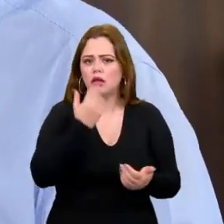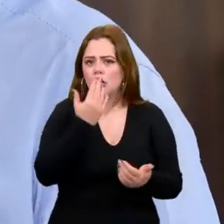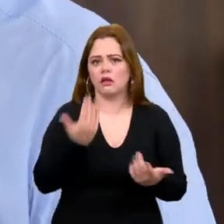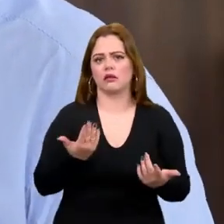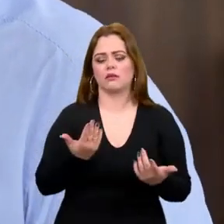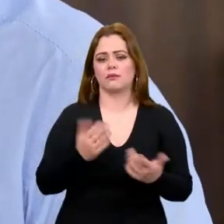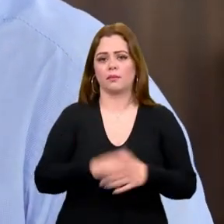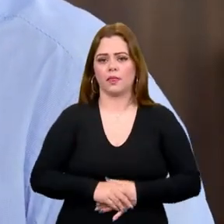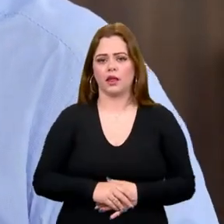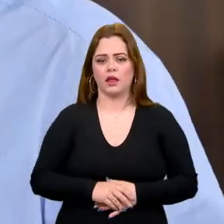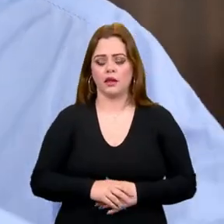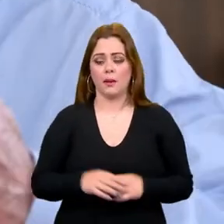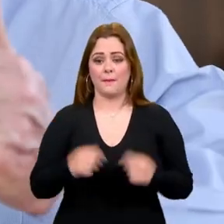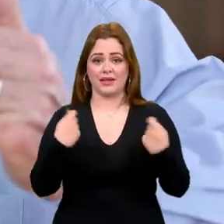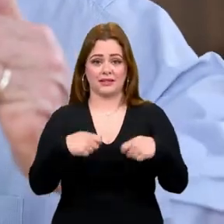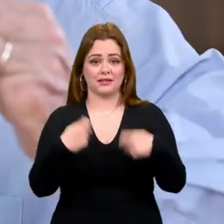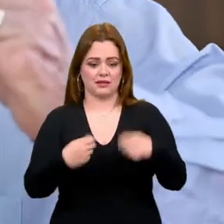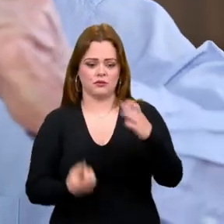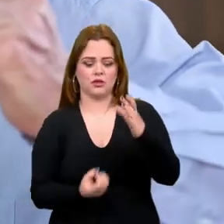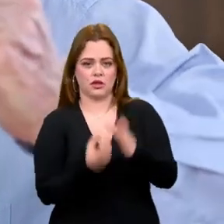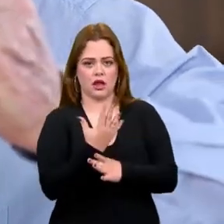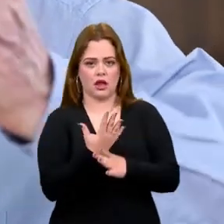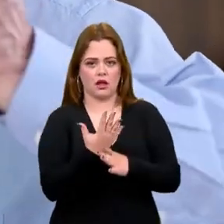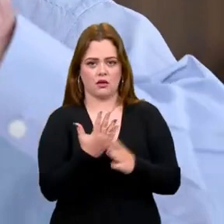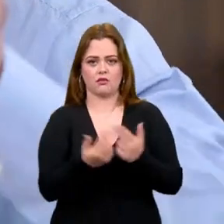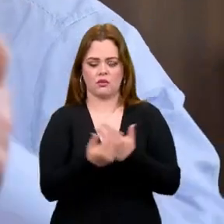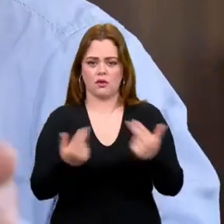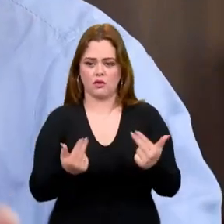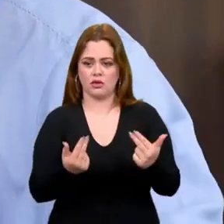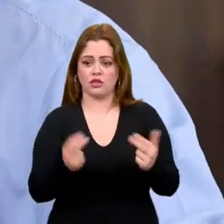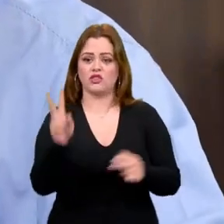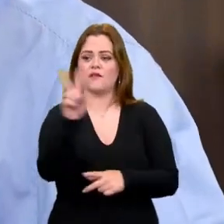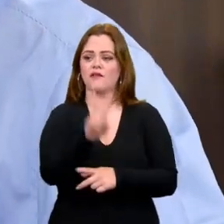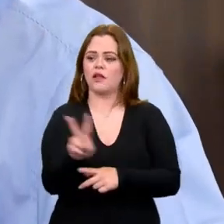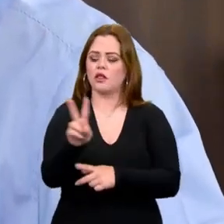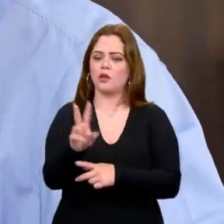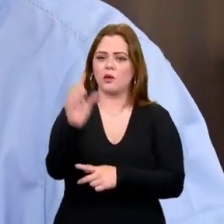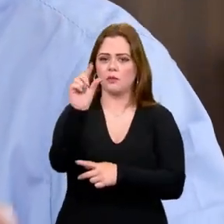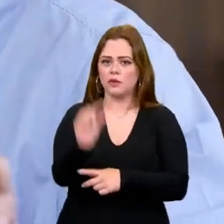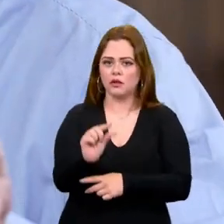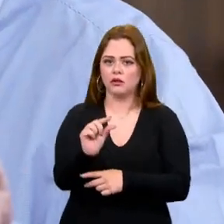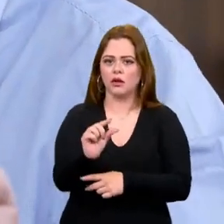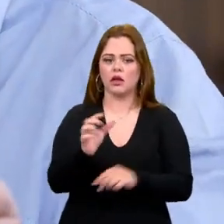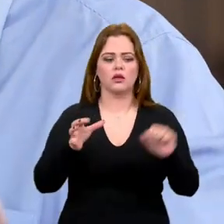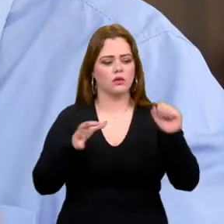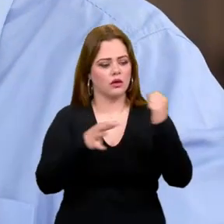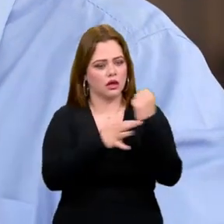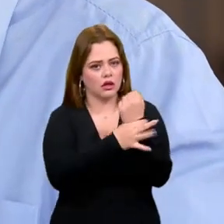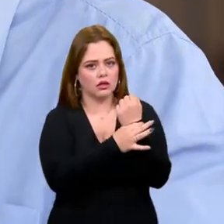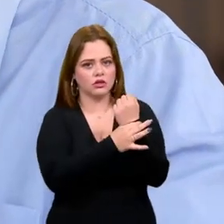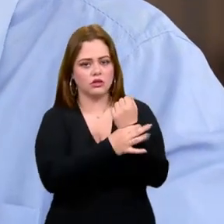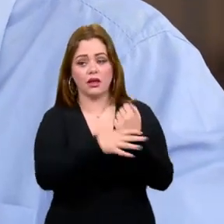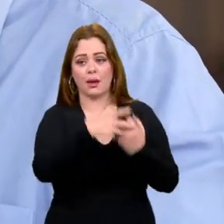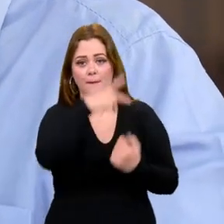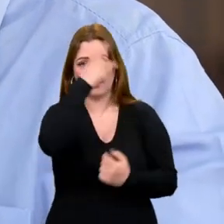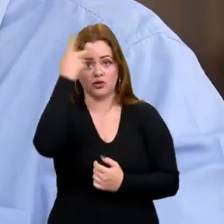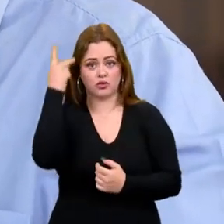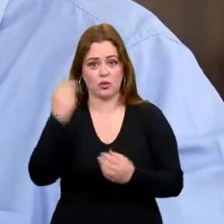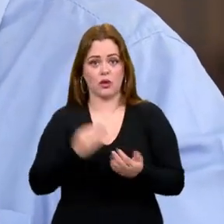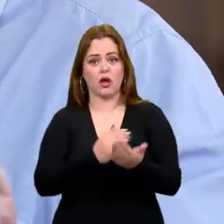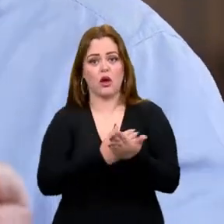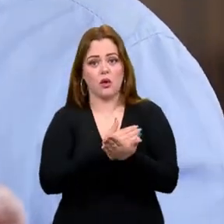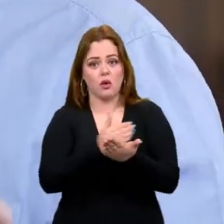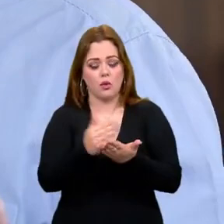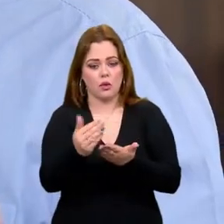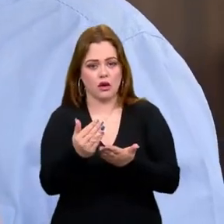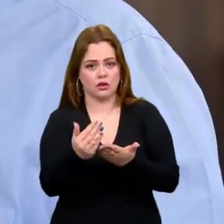preço mínimo para que a gente garante que o cidadão ou plantar e quando ele colher se tiver bicho se tiver